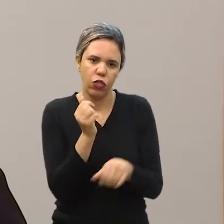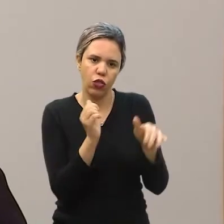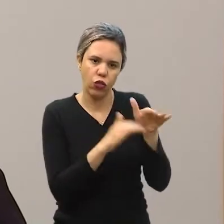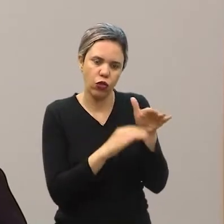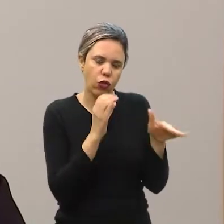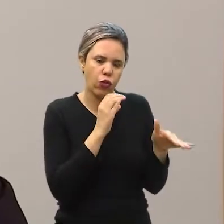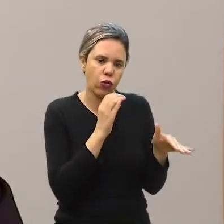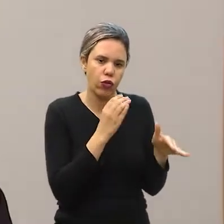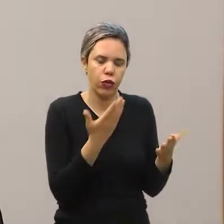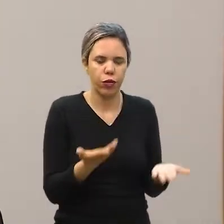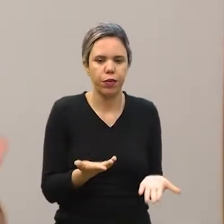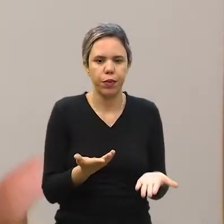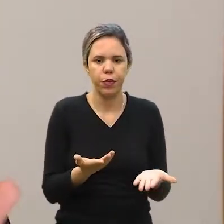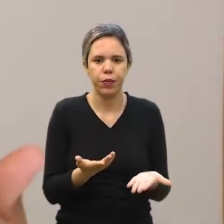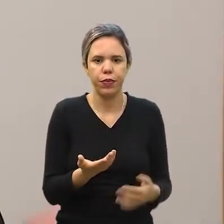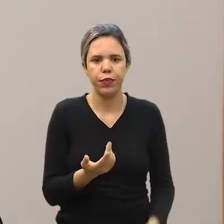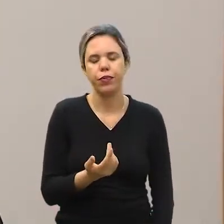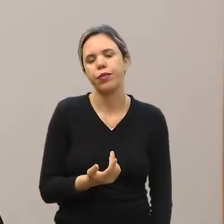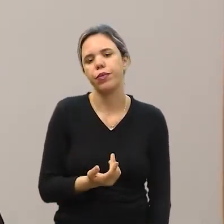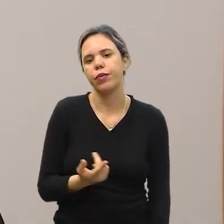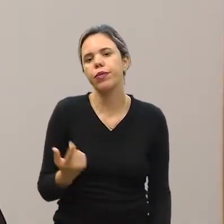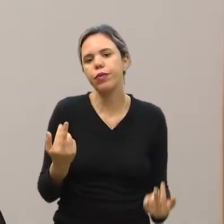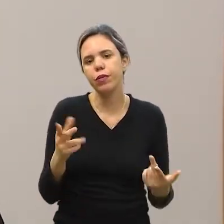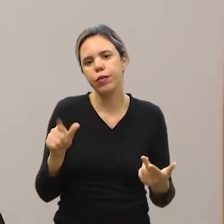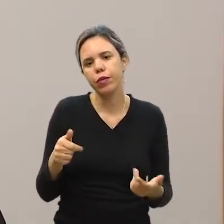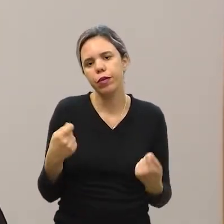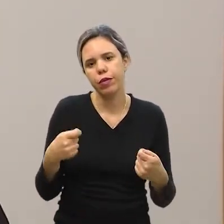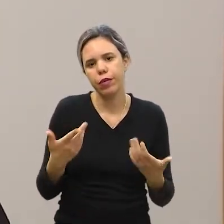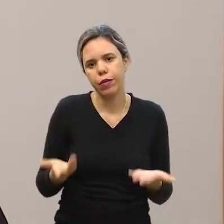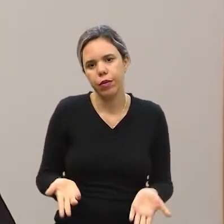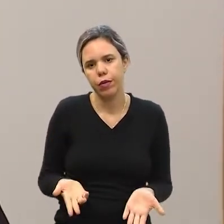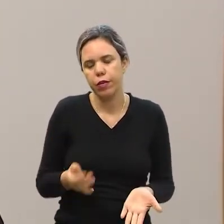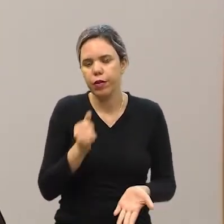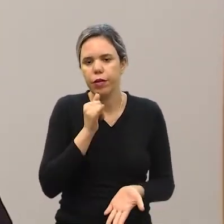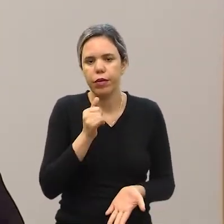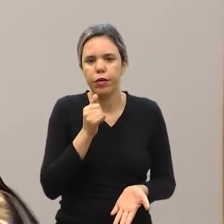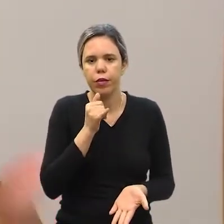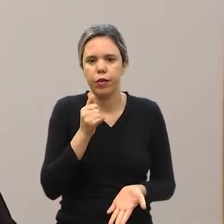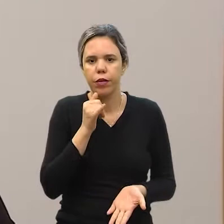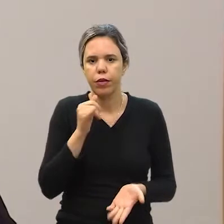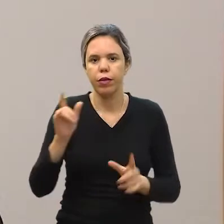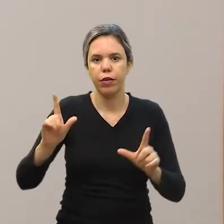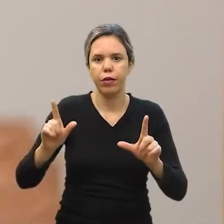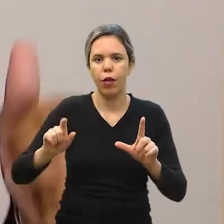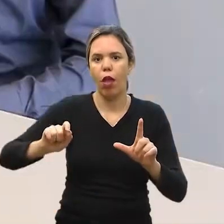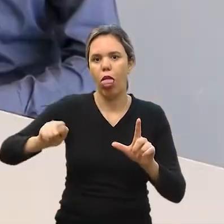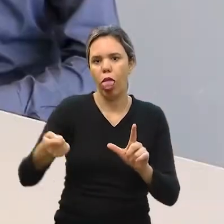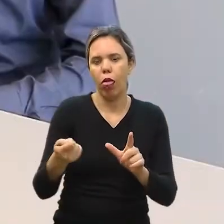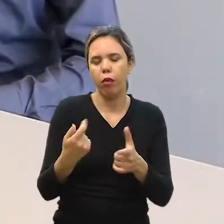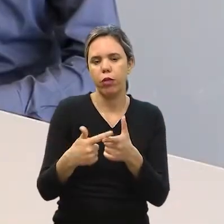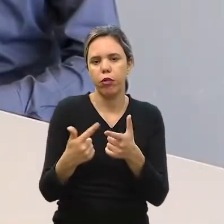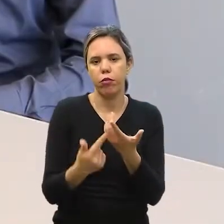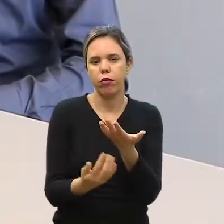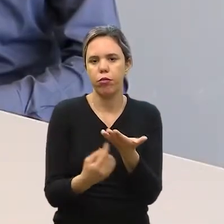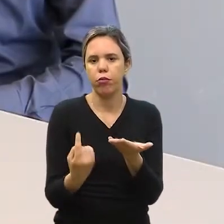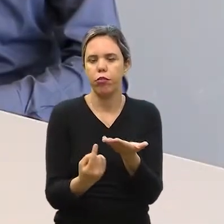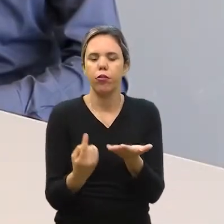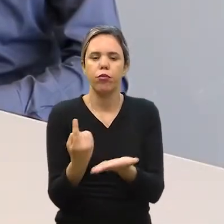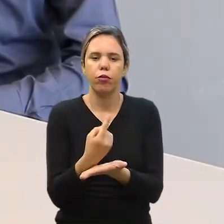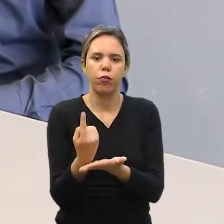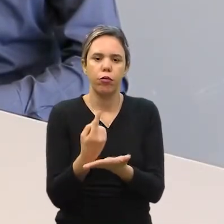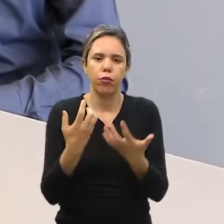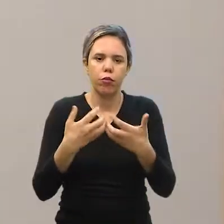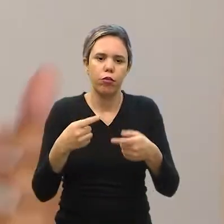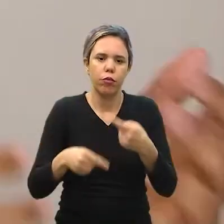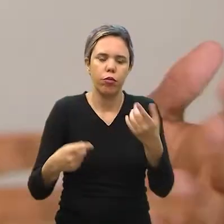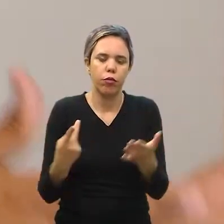de emergências, que num caso de uma situação como de necessidade, vamos supor, a TV queimou, a máquina de lavar deixou de